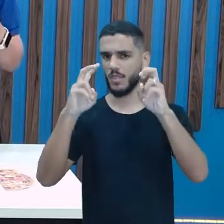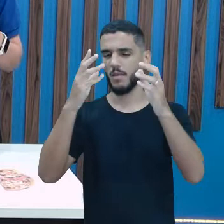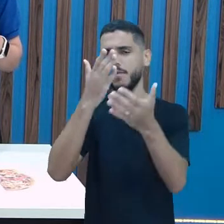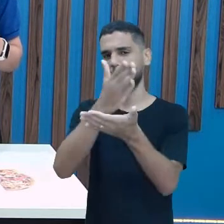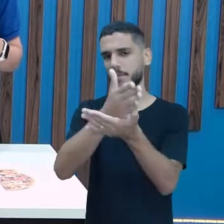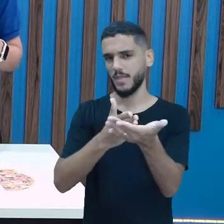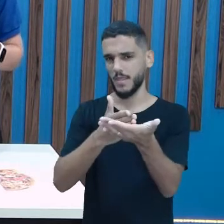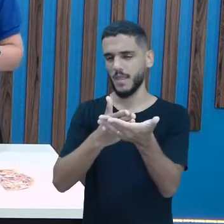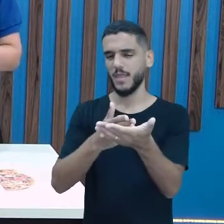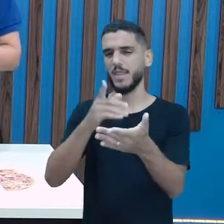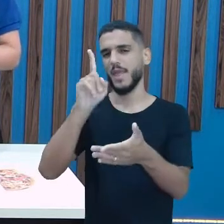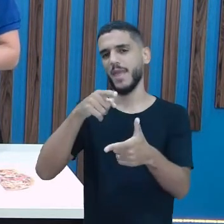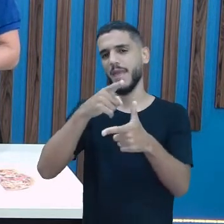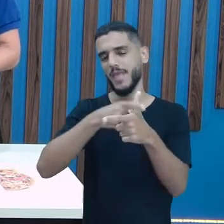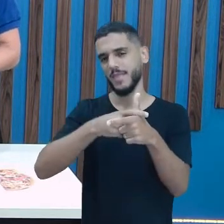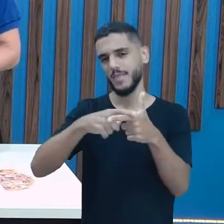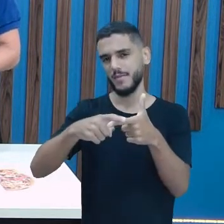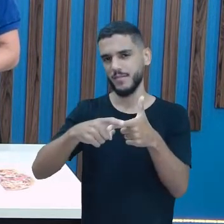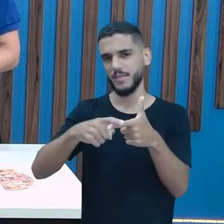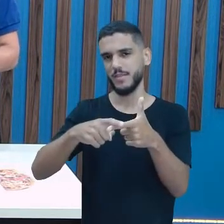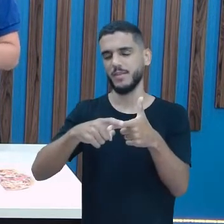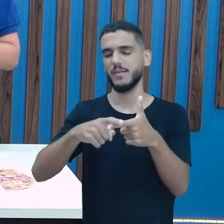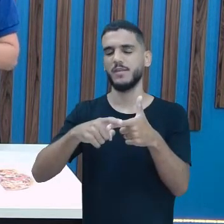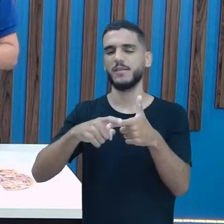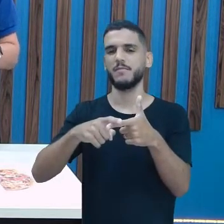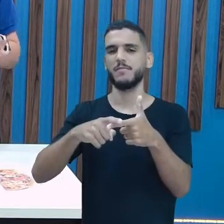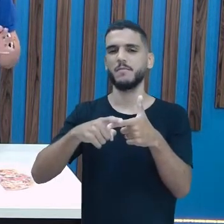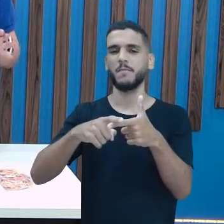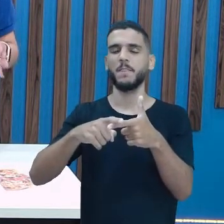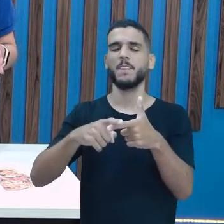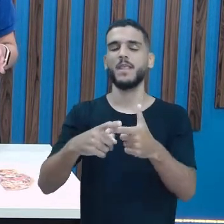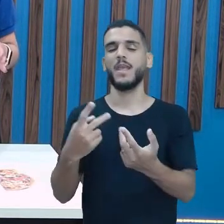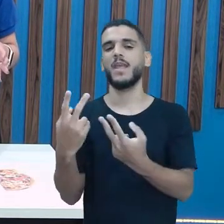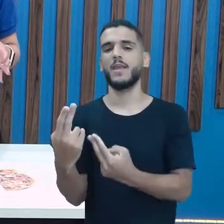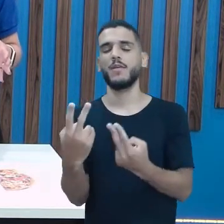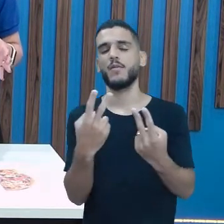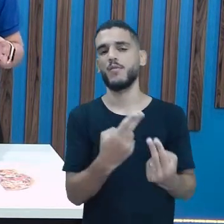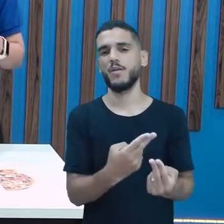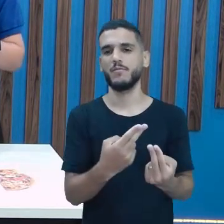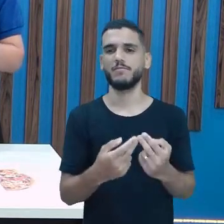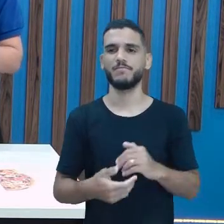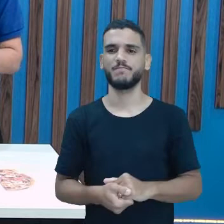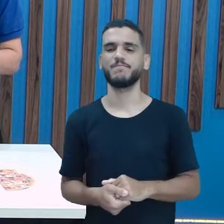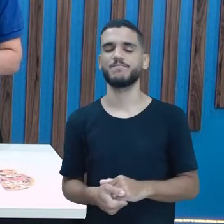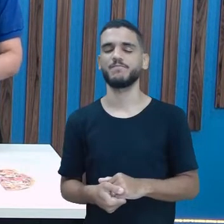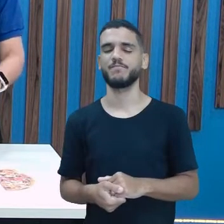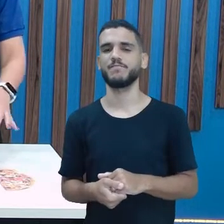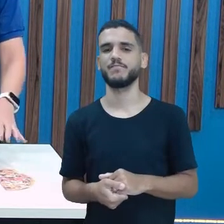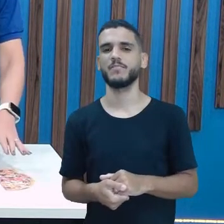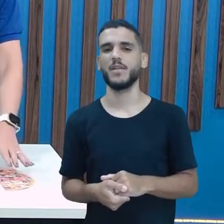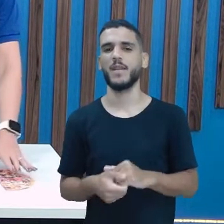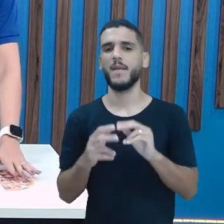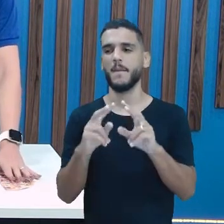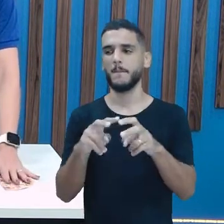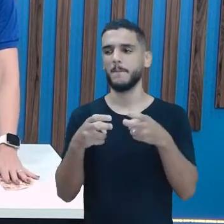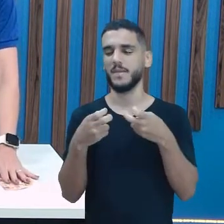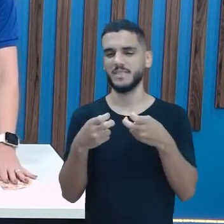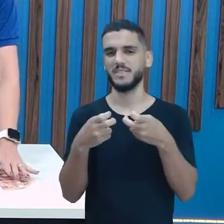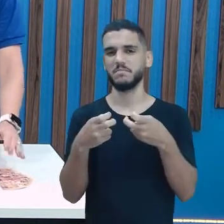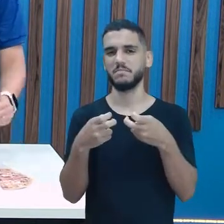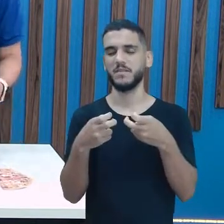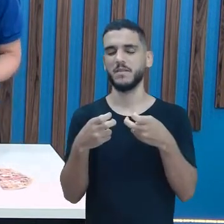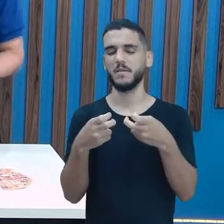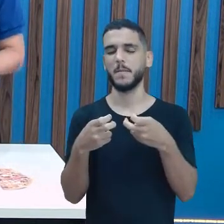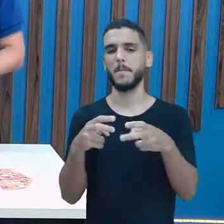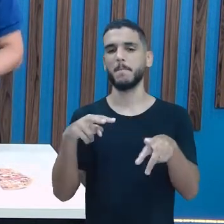está dividindo um inteiro em partes iguais. Vocês observaram que essa pizza está sendo dividida